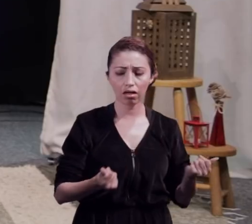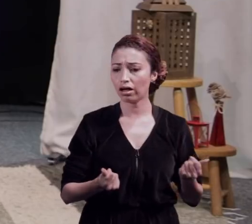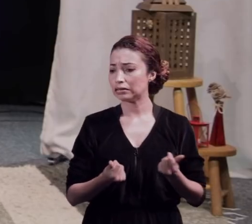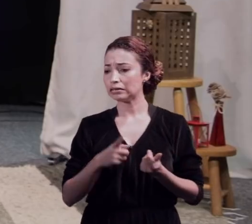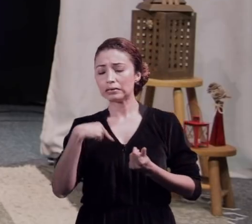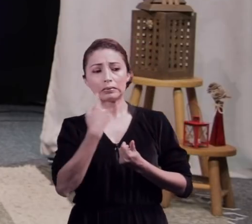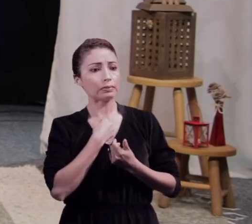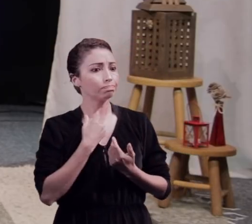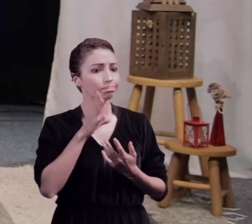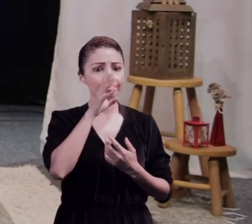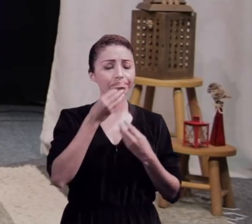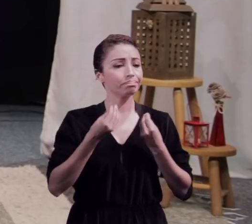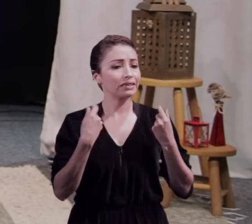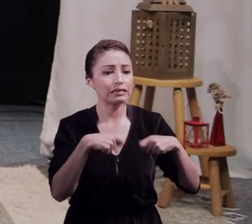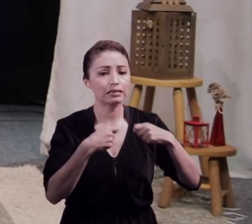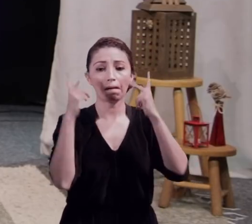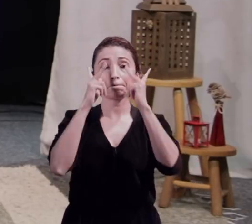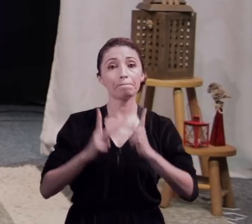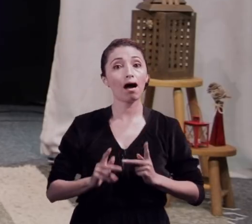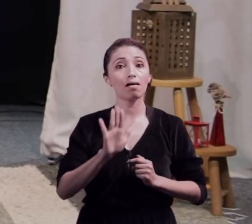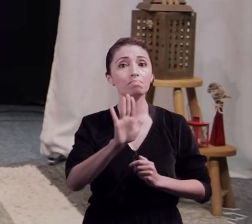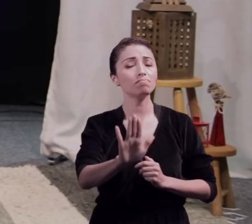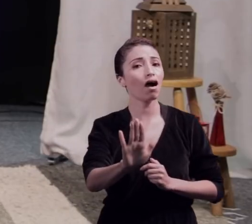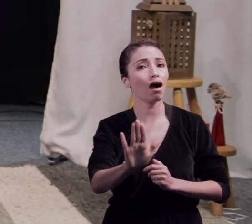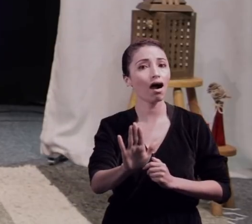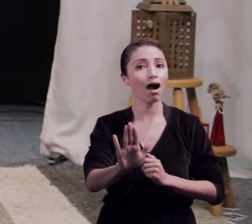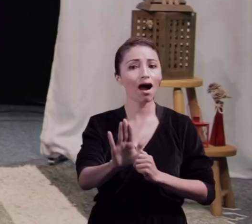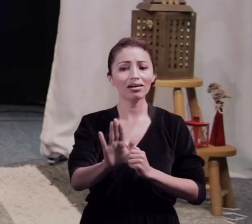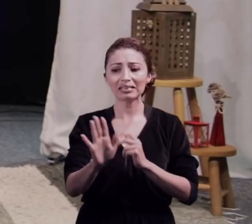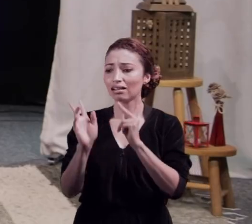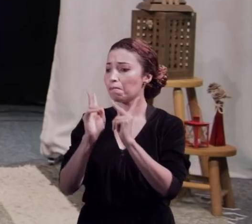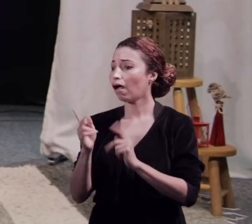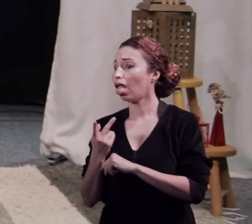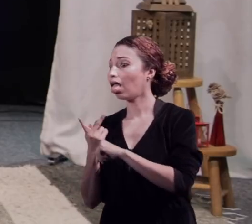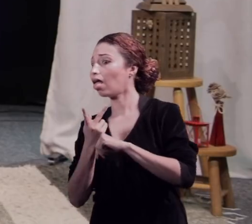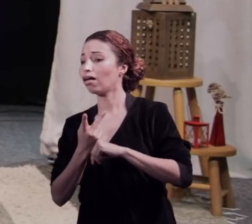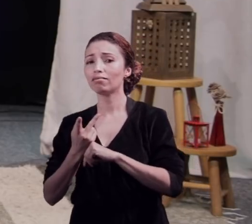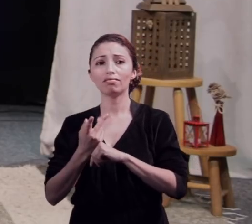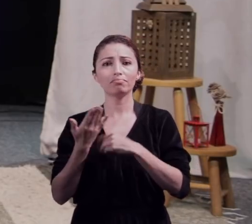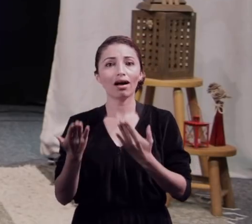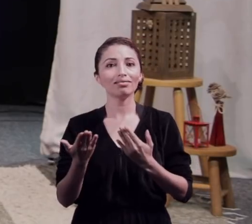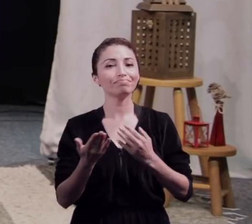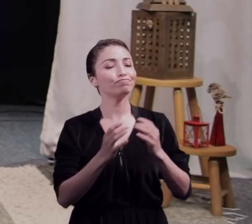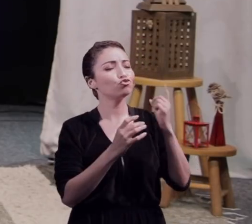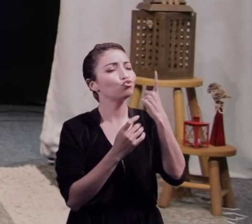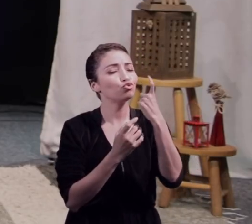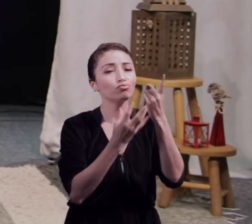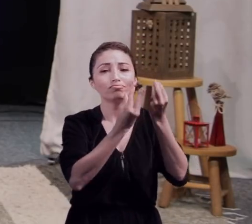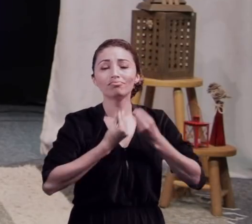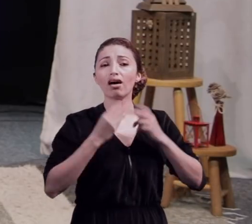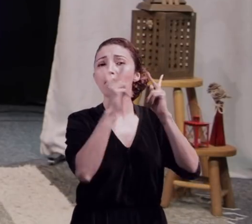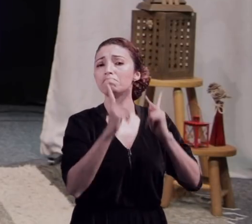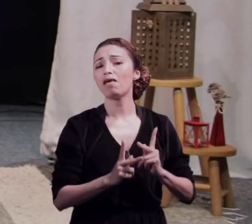da paz. Mas a paz, ela só é encontrada em Jesus. E quando nós